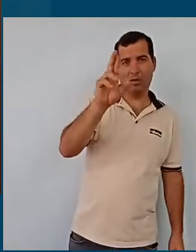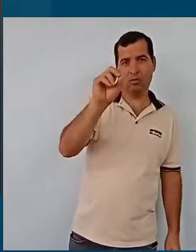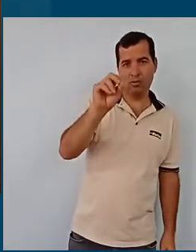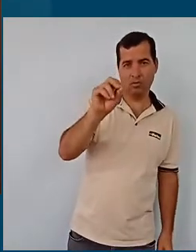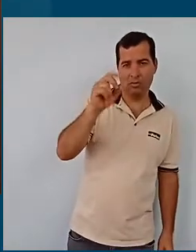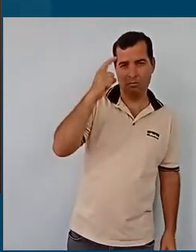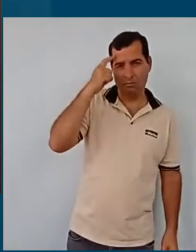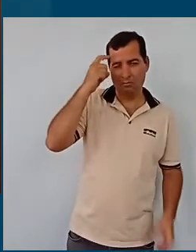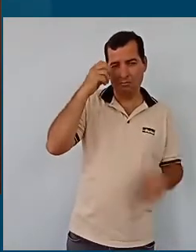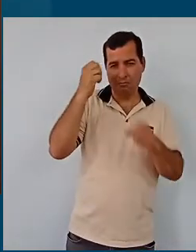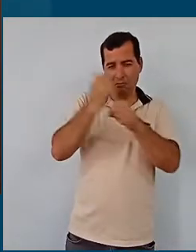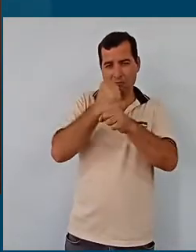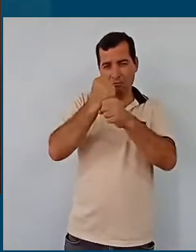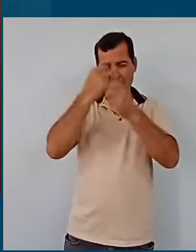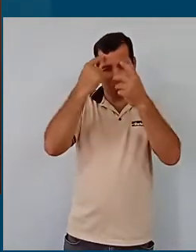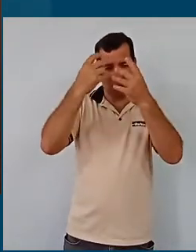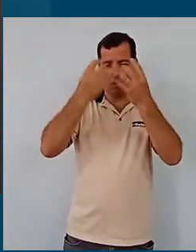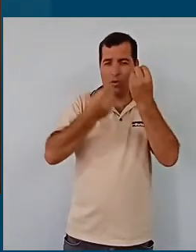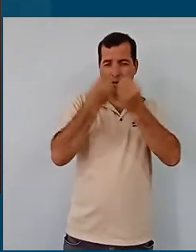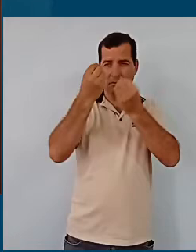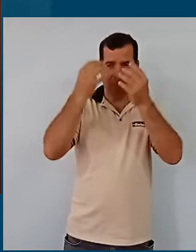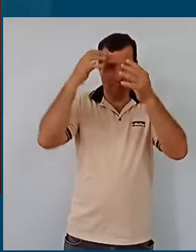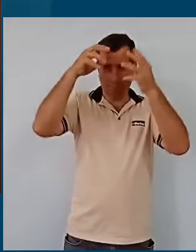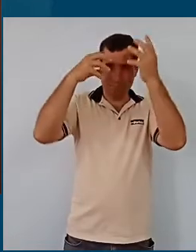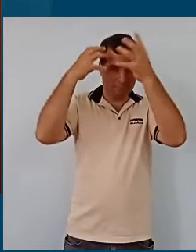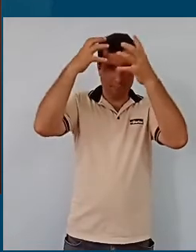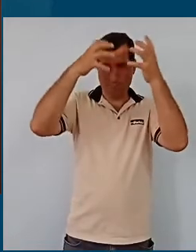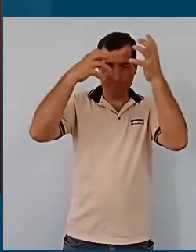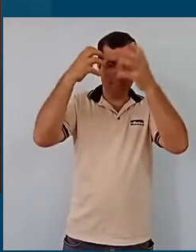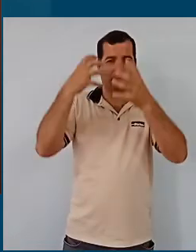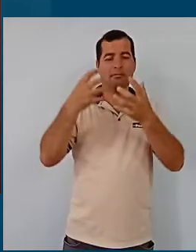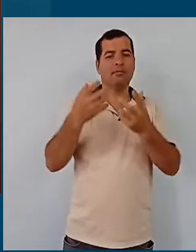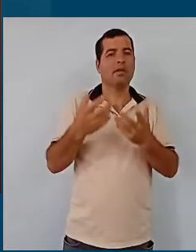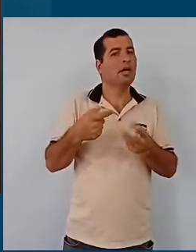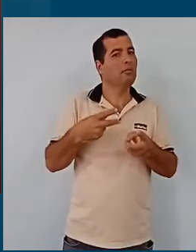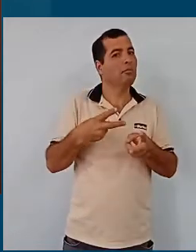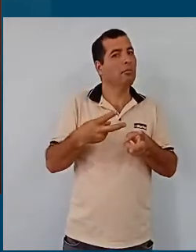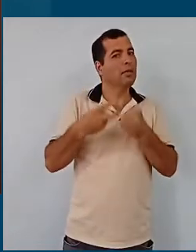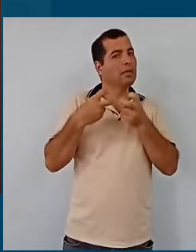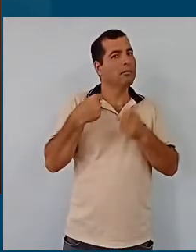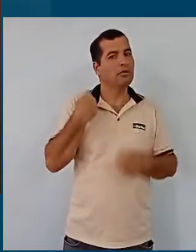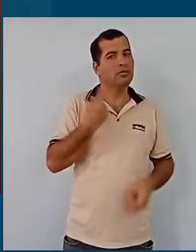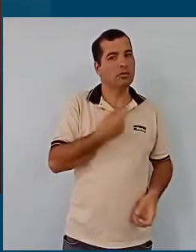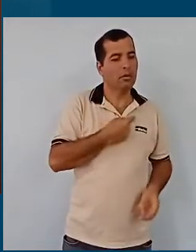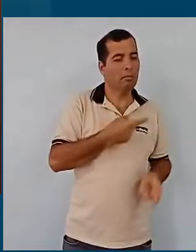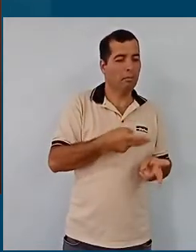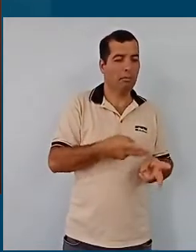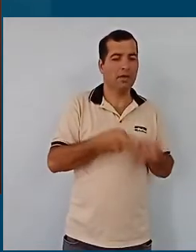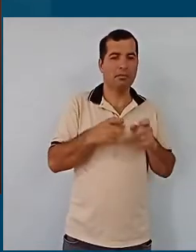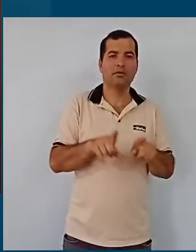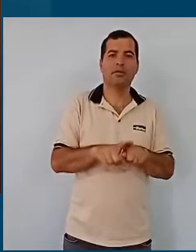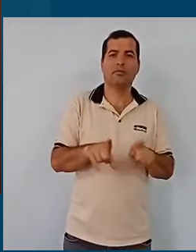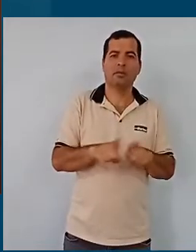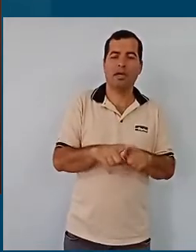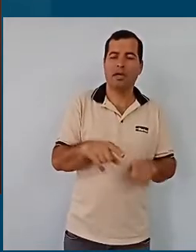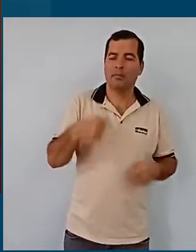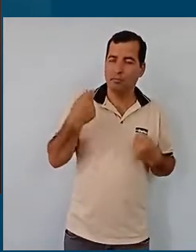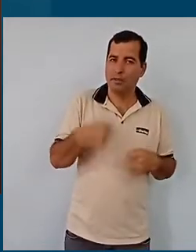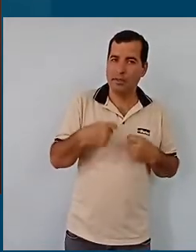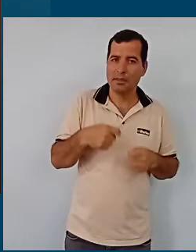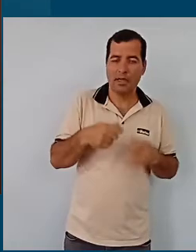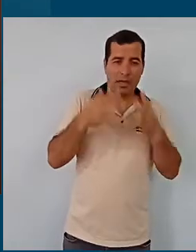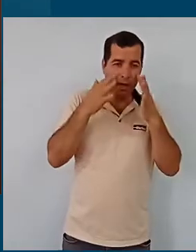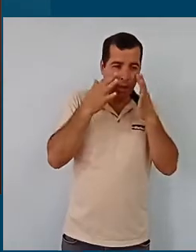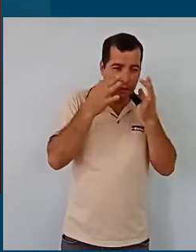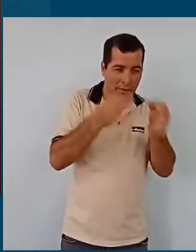do cérebro humano, né, vêm confirmar, nós vamos percebendo que nós precisamos olhar com